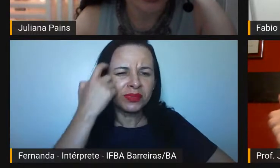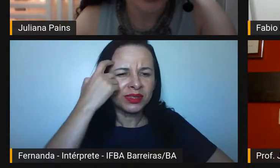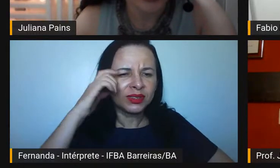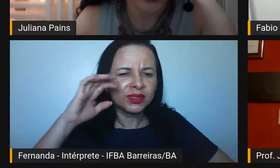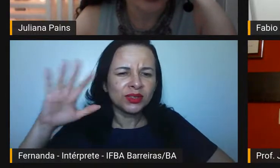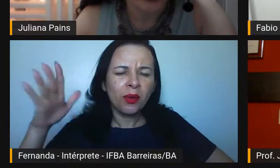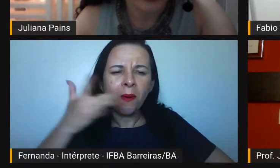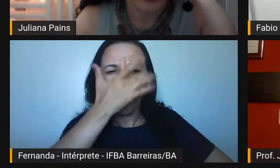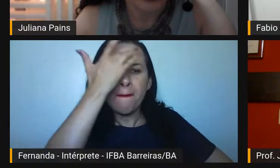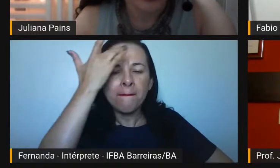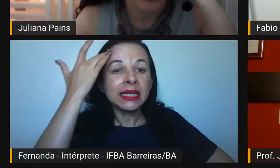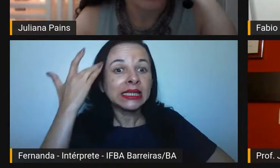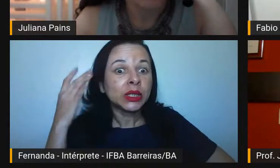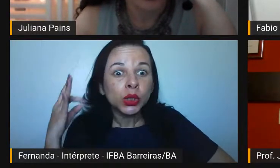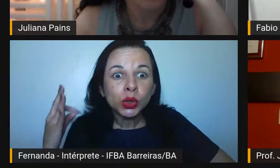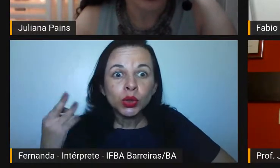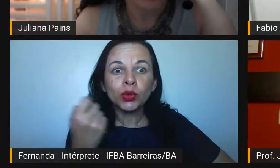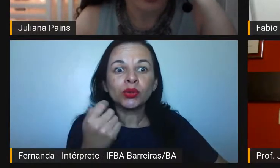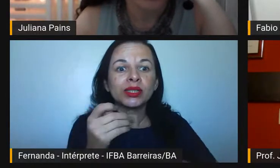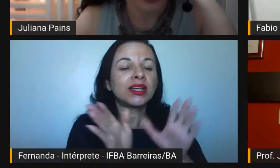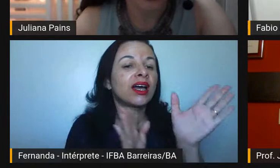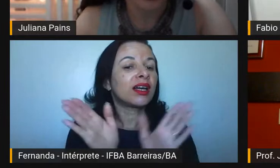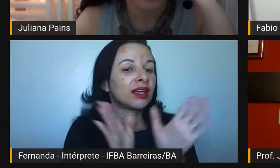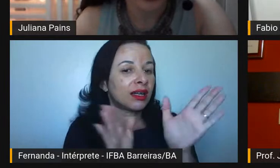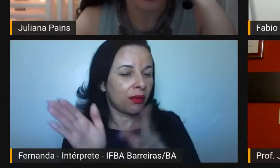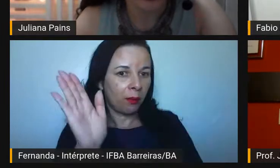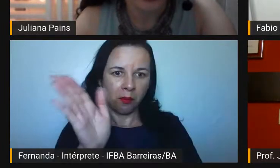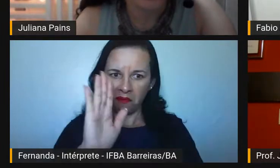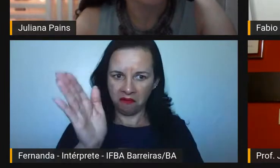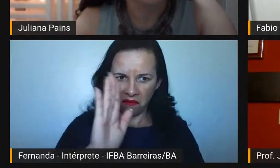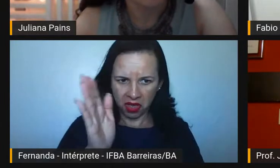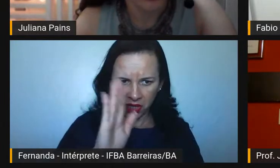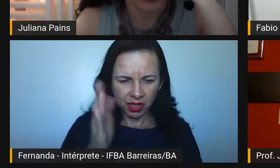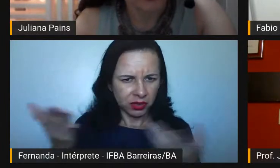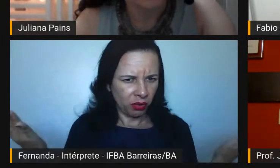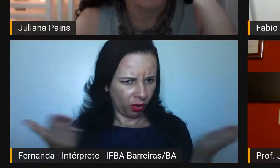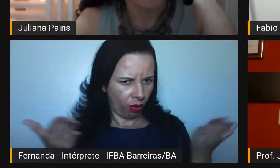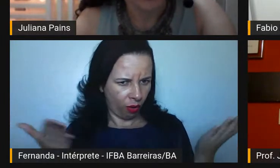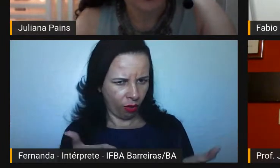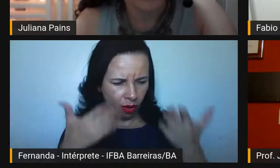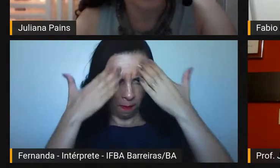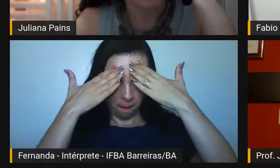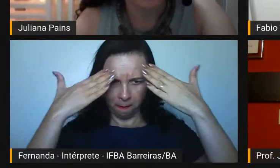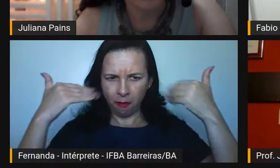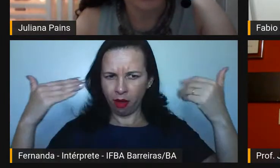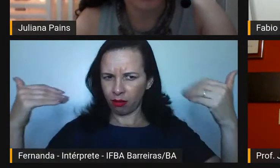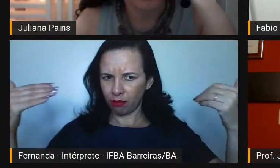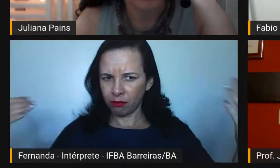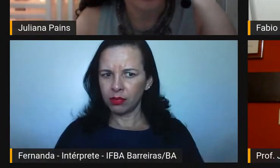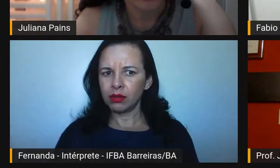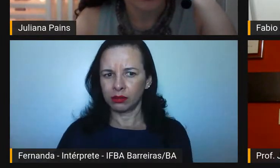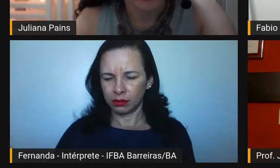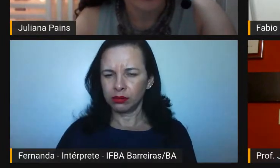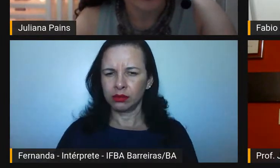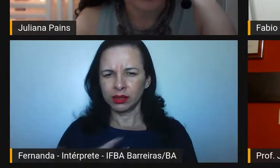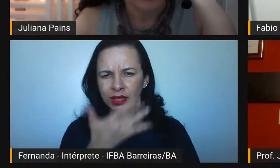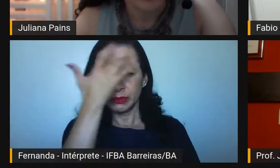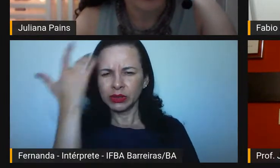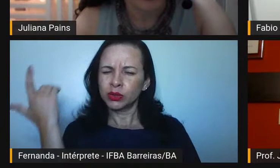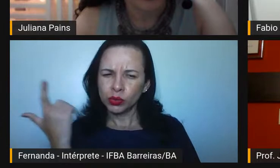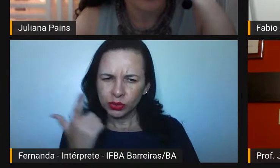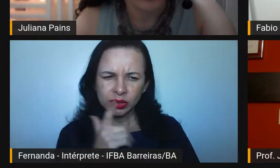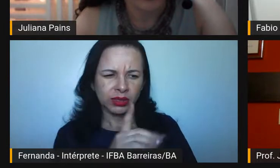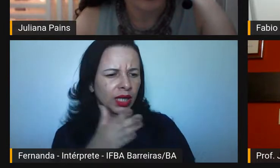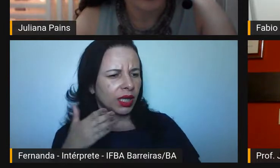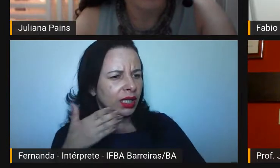estão tendo acesso a esse ídolo do momento será que se você tá conseguiu ser todos vão aos seus shows eram as crianças não